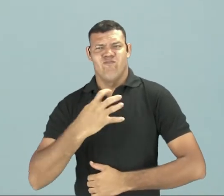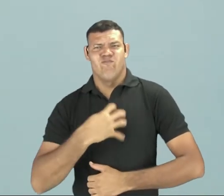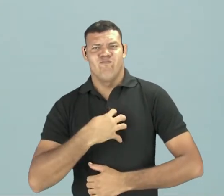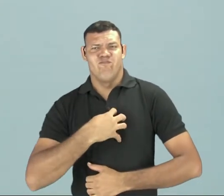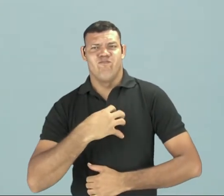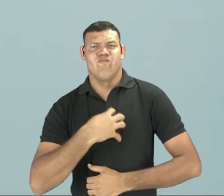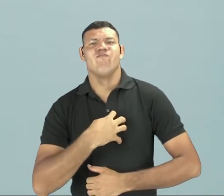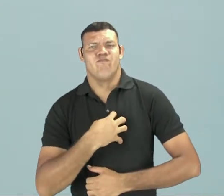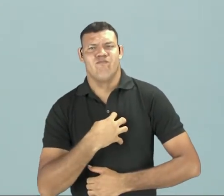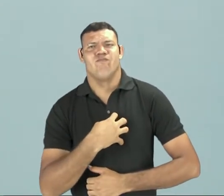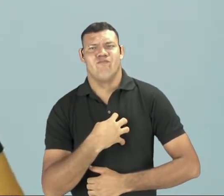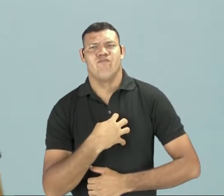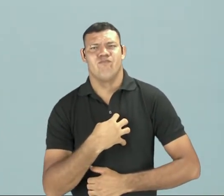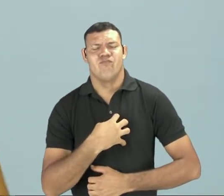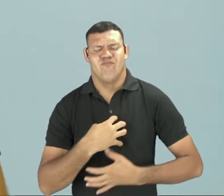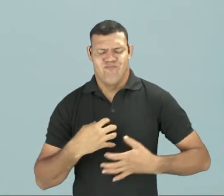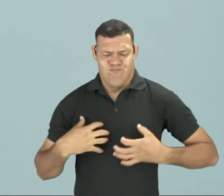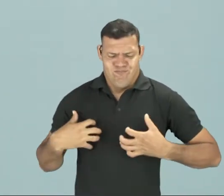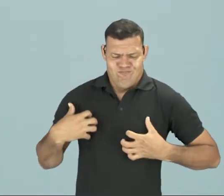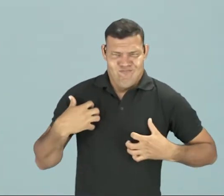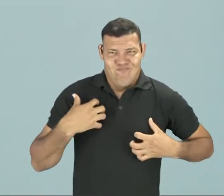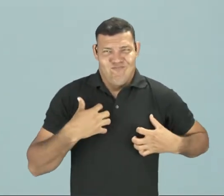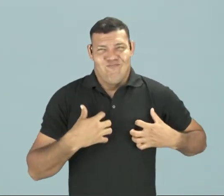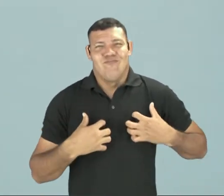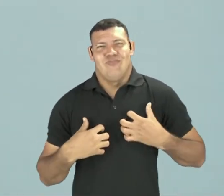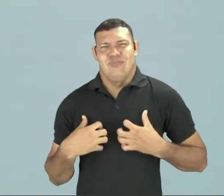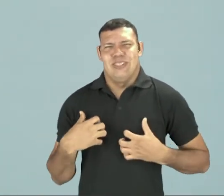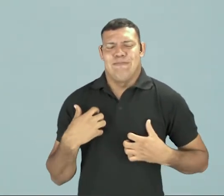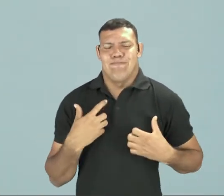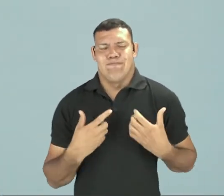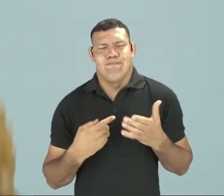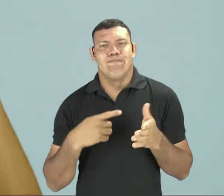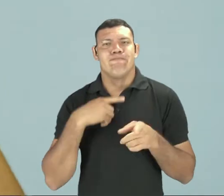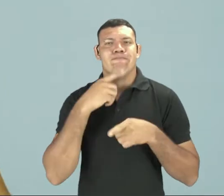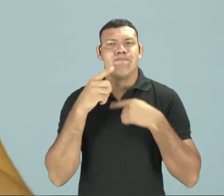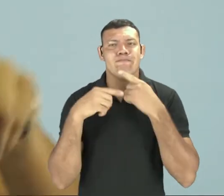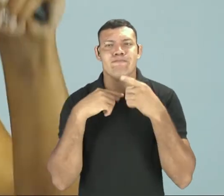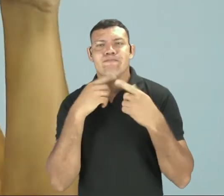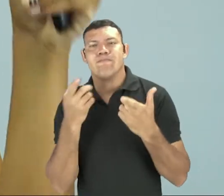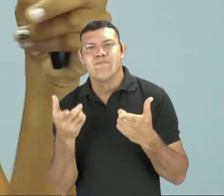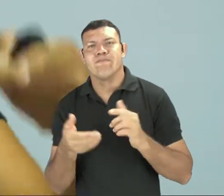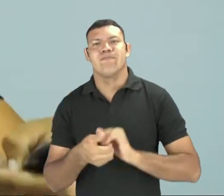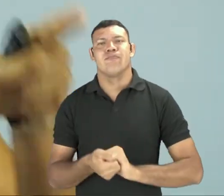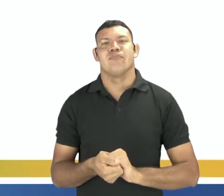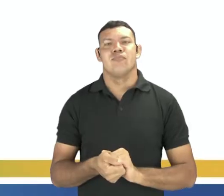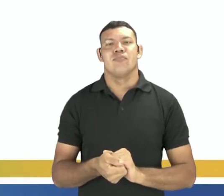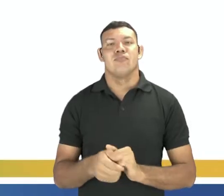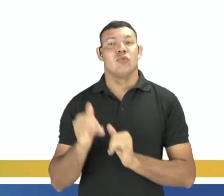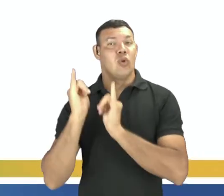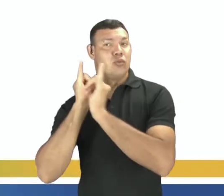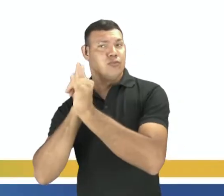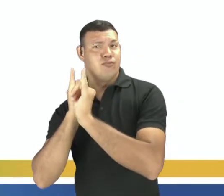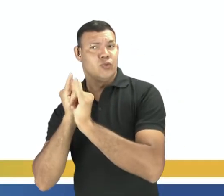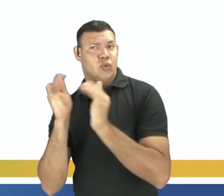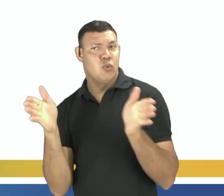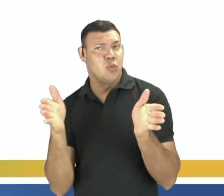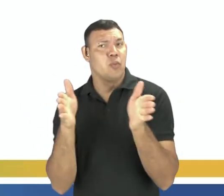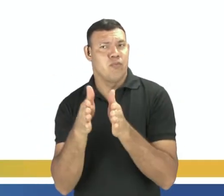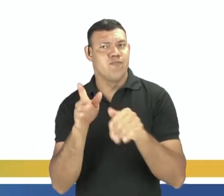sentindo, todos os seus questionamentos. E aí, continuando aí, nós vamos dizer que o conto ele é sempre